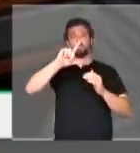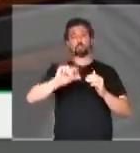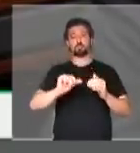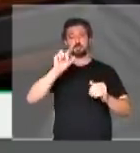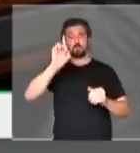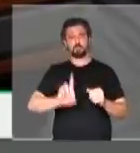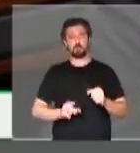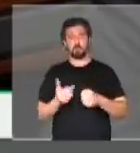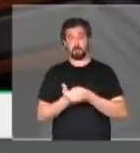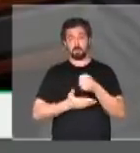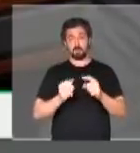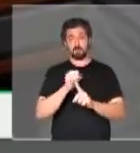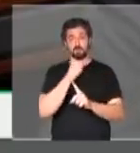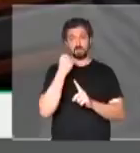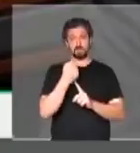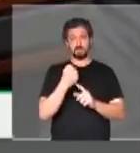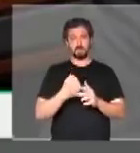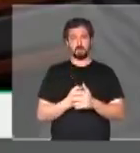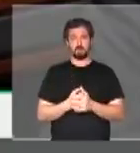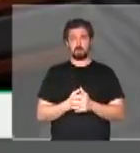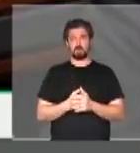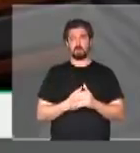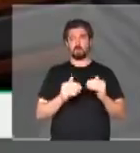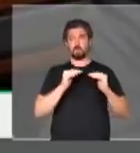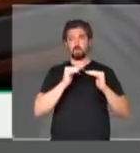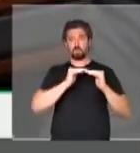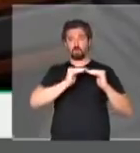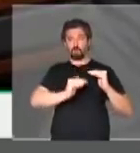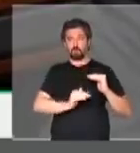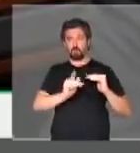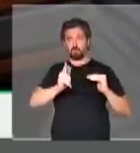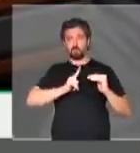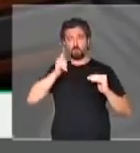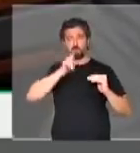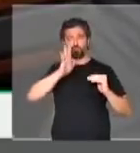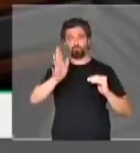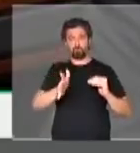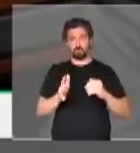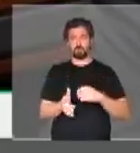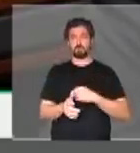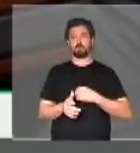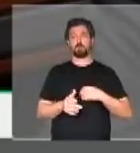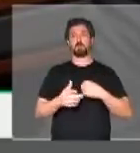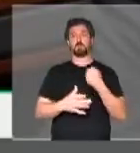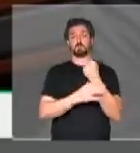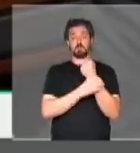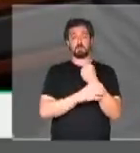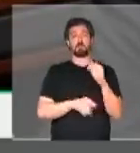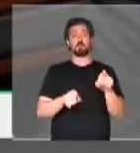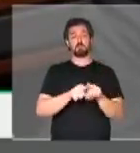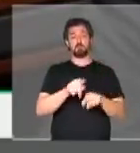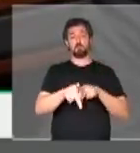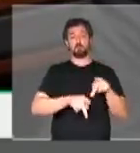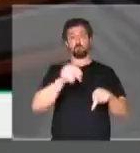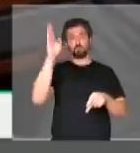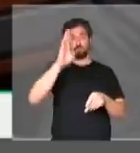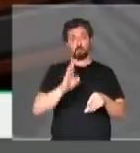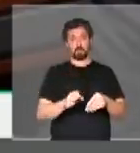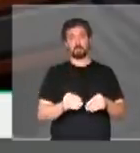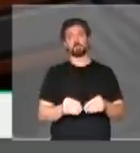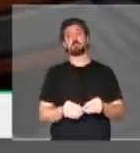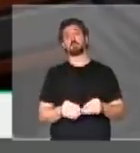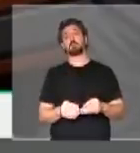redução de direitos fundamentais sociais em níveis inferiores aos já alcançados e garantindo aos brasileiros,